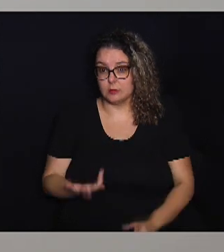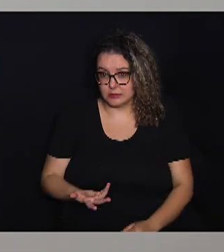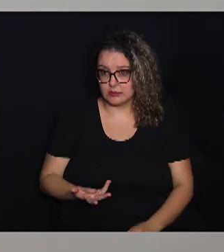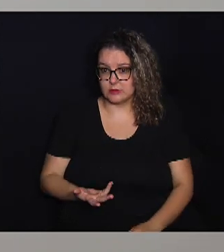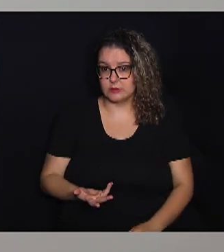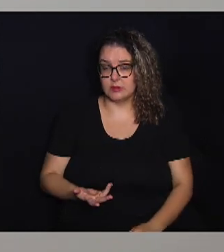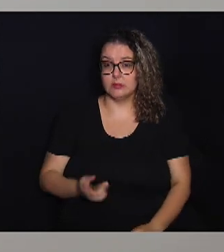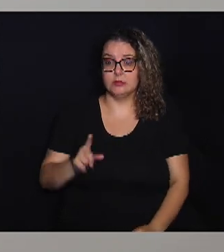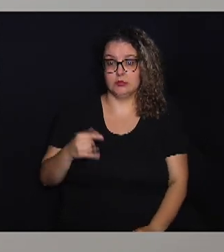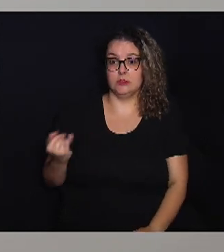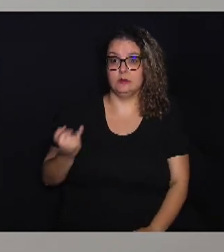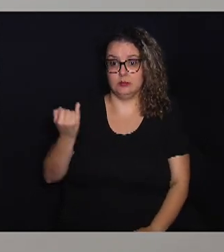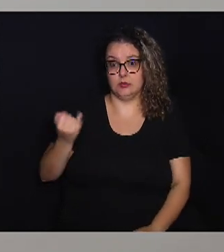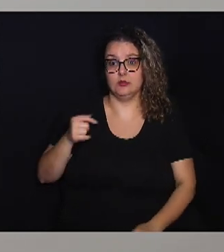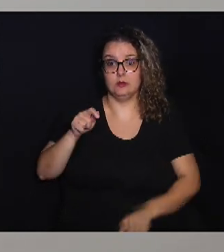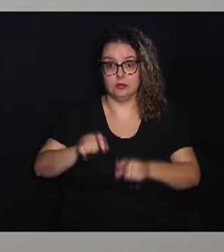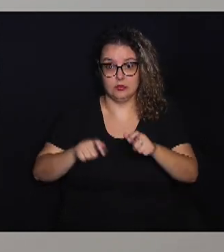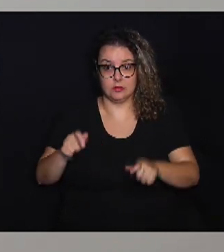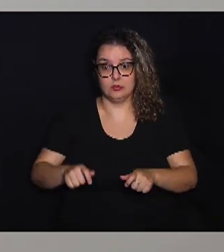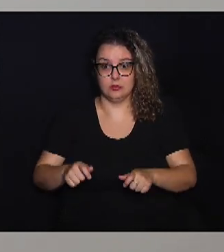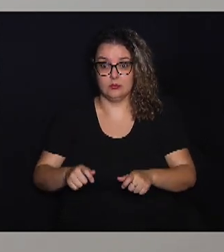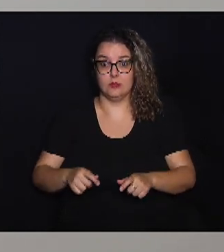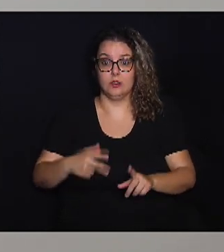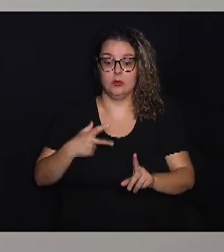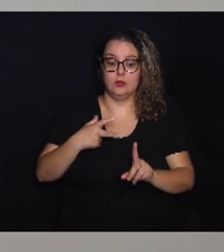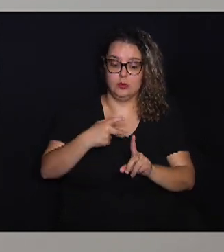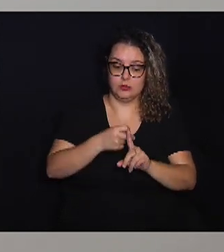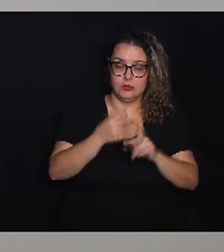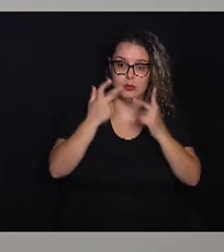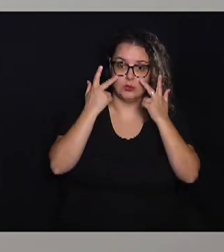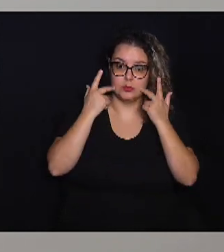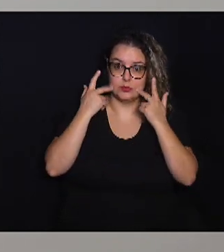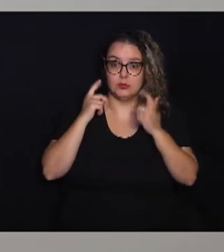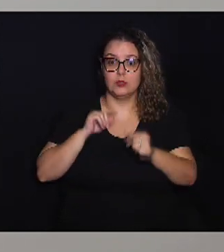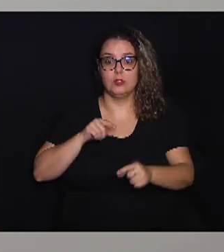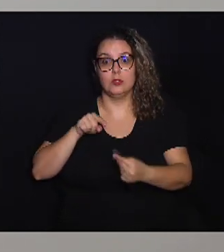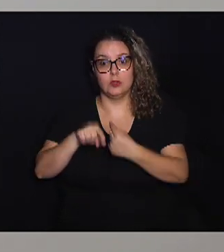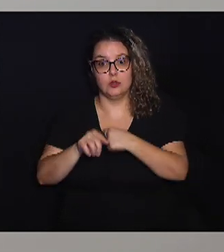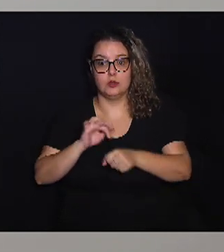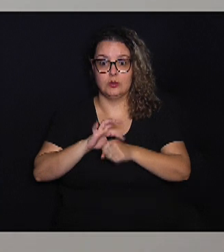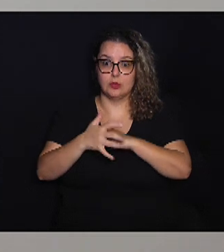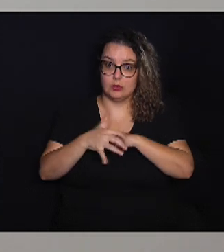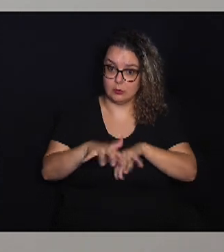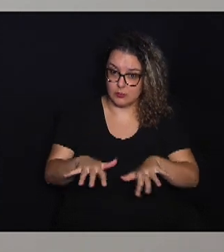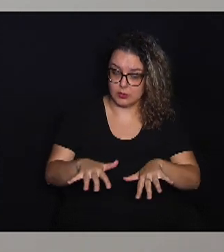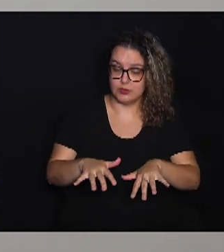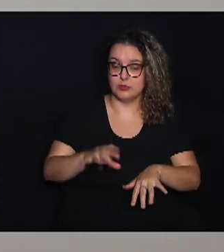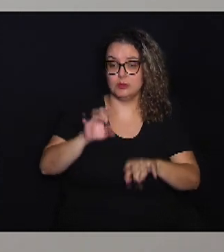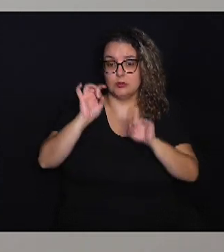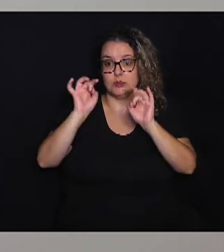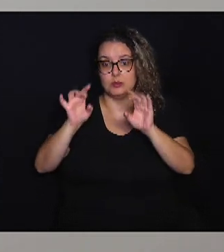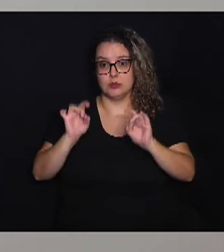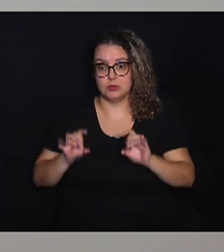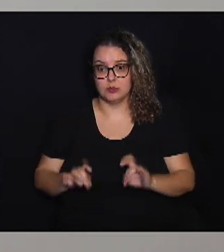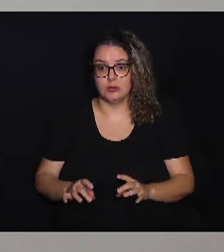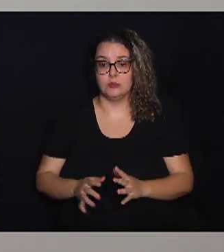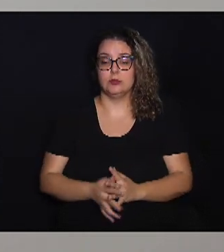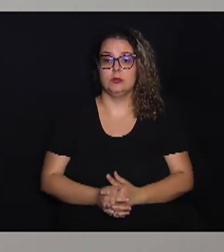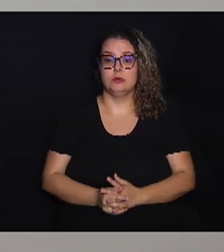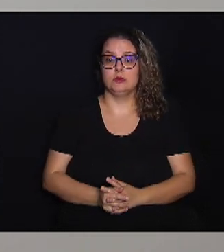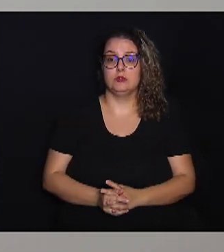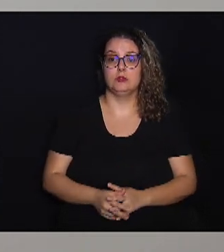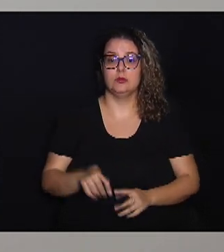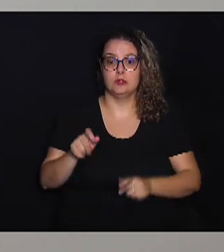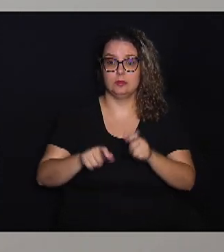importante que as pessoas estejam em dia com a vacinação contra a Covid-19, especialmente para as pessoas